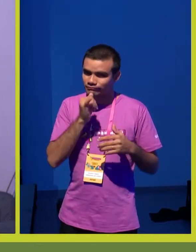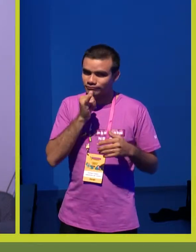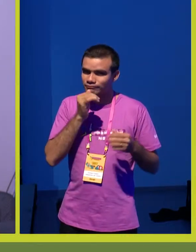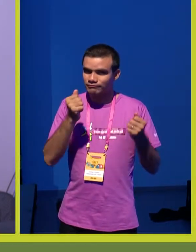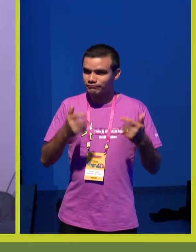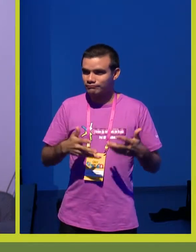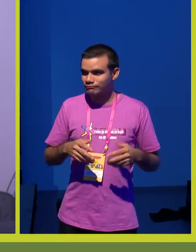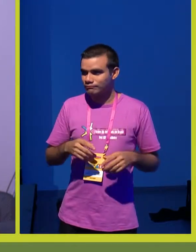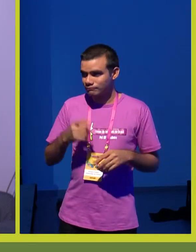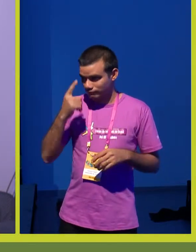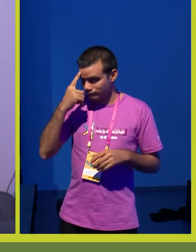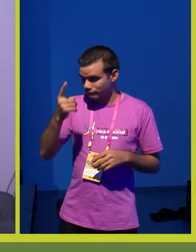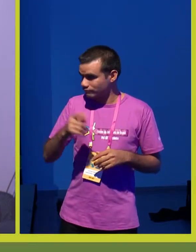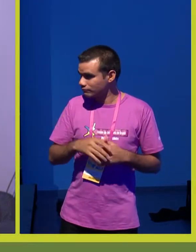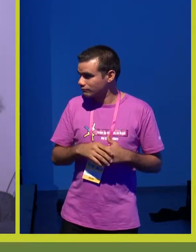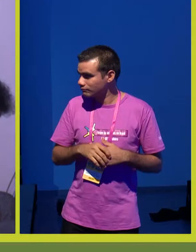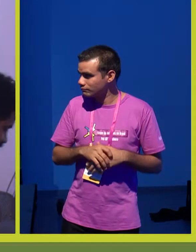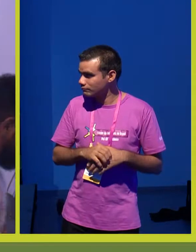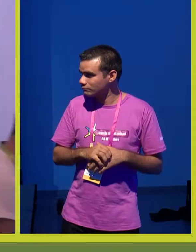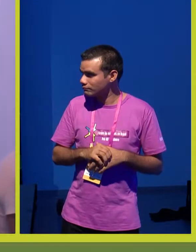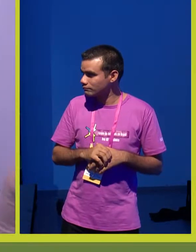gente sempre lembrar é isso